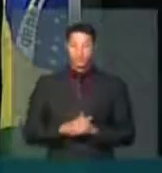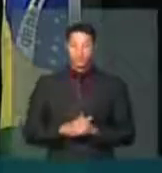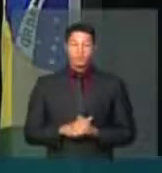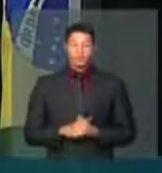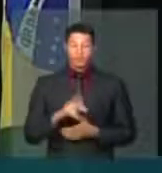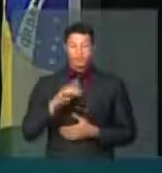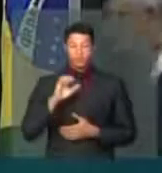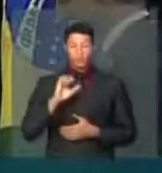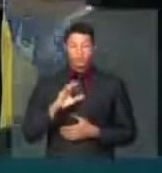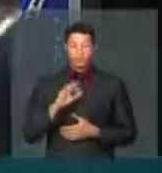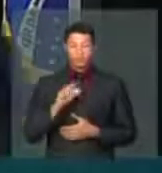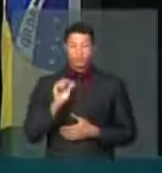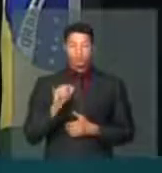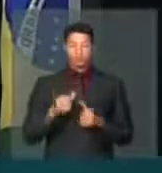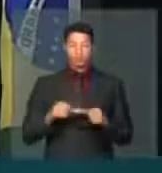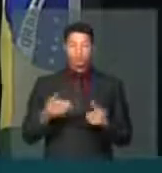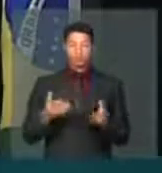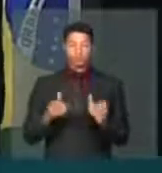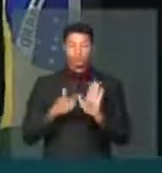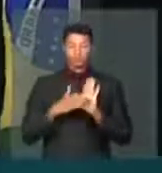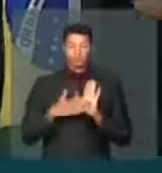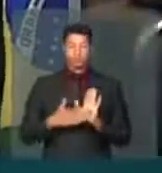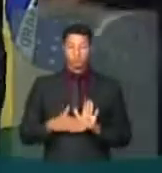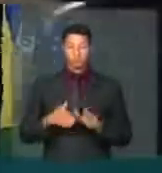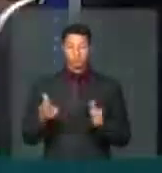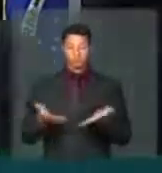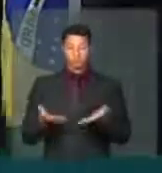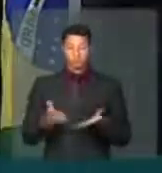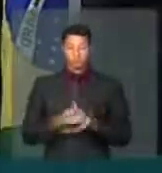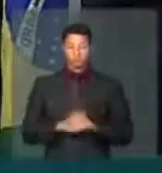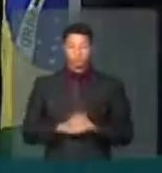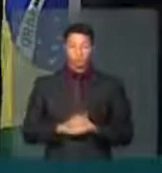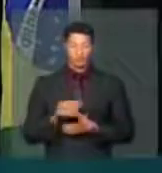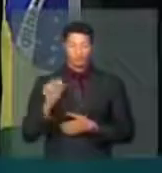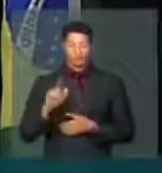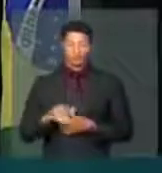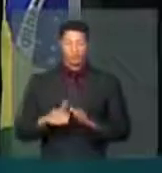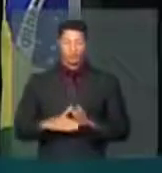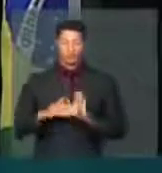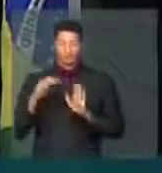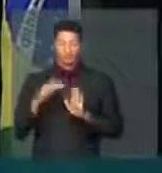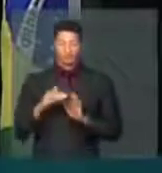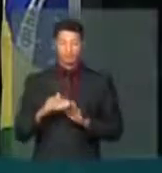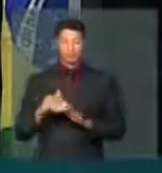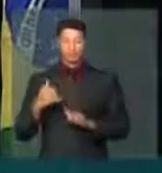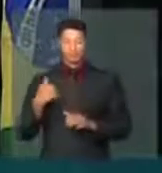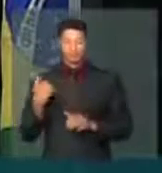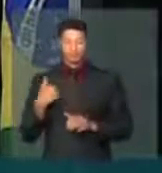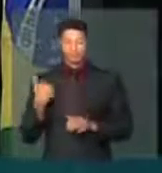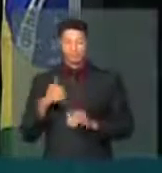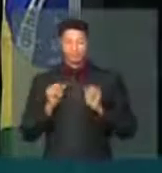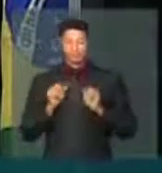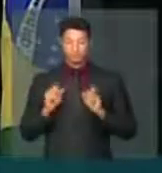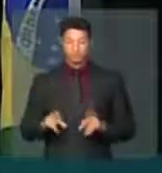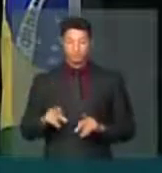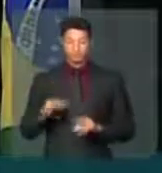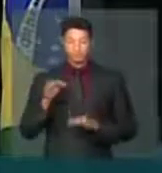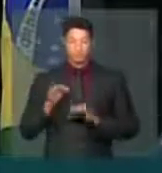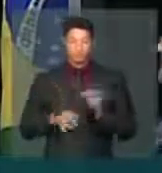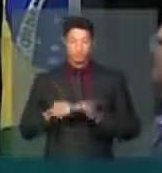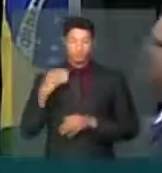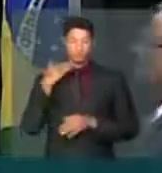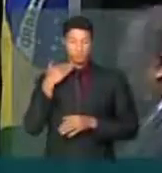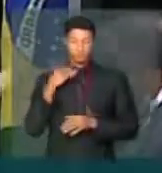à PEC que estamos apreciando nesse momento e que eleva a idade de aposentadoria dos juízes